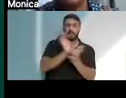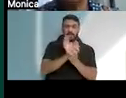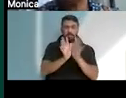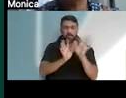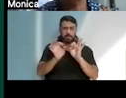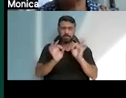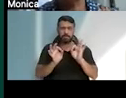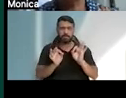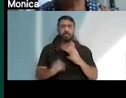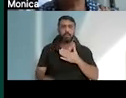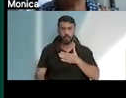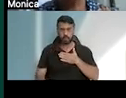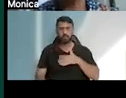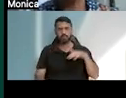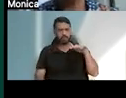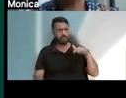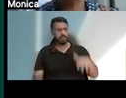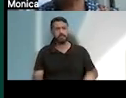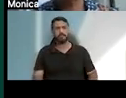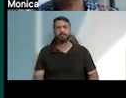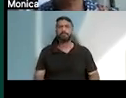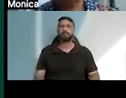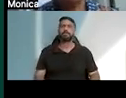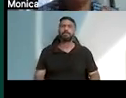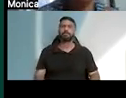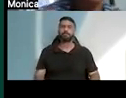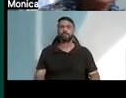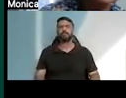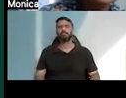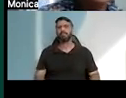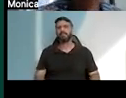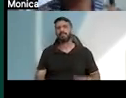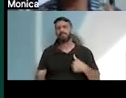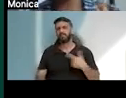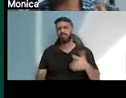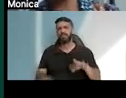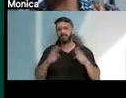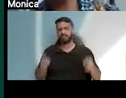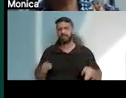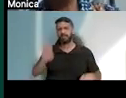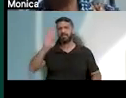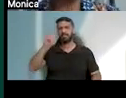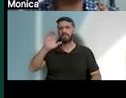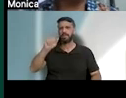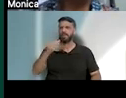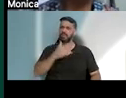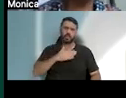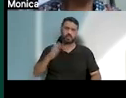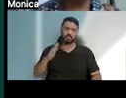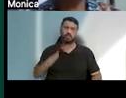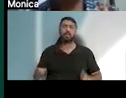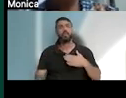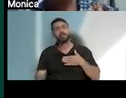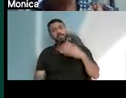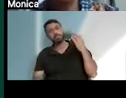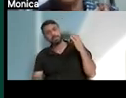forma, porque nem todo mundo quer trabalhar, por exemplo, na bancada, né? Tem pessoas que gostam de ciência,